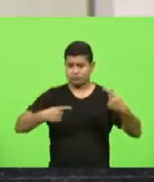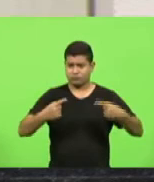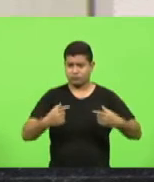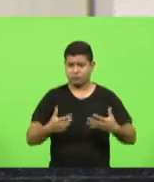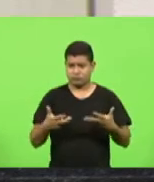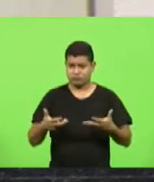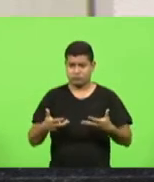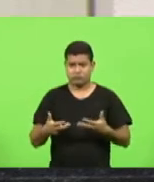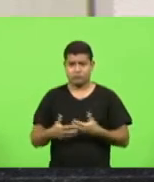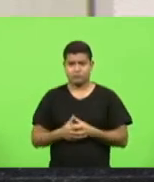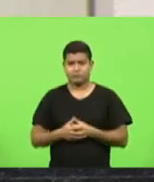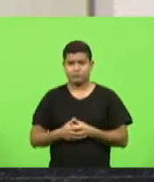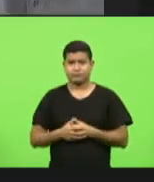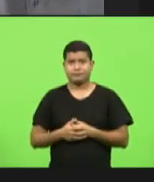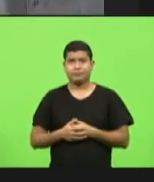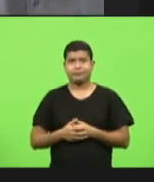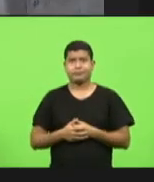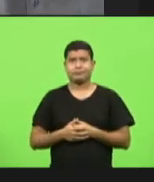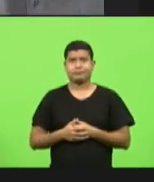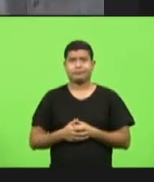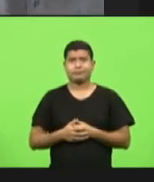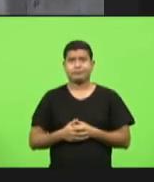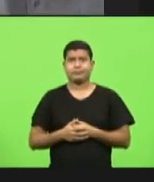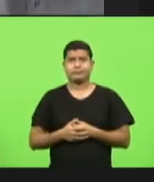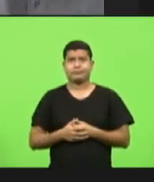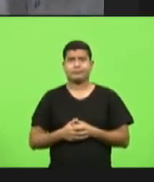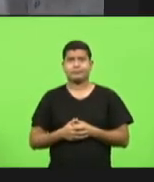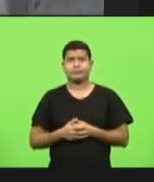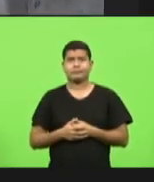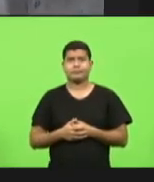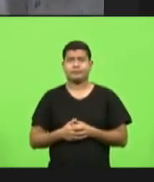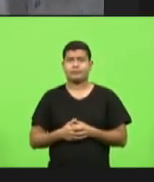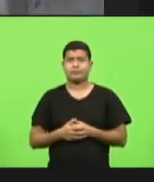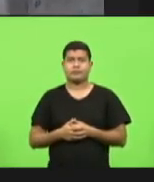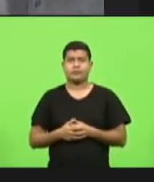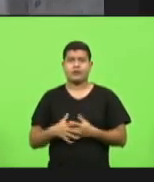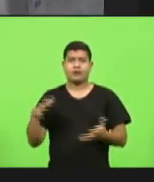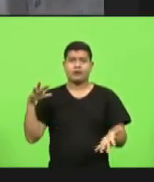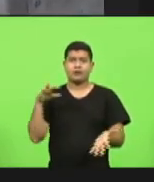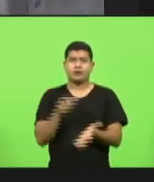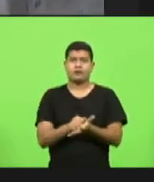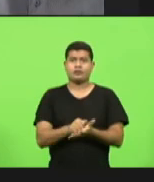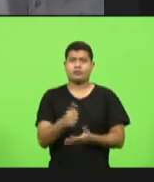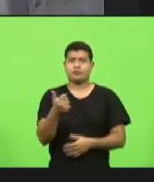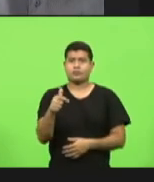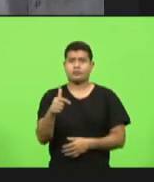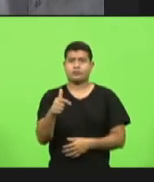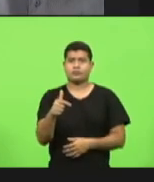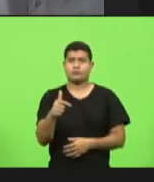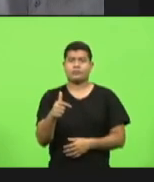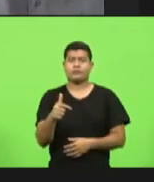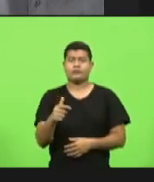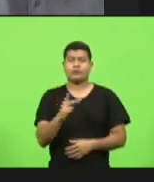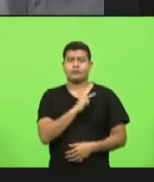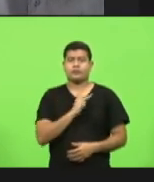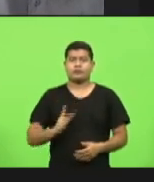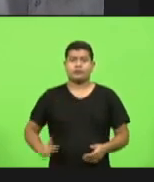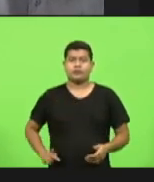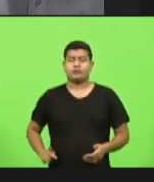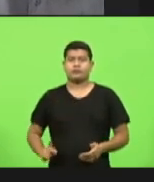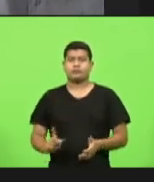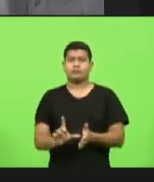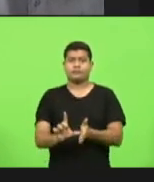havendo mais oradores inscritos então esta presidência